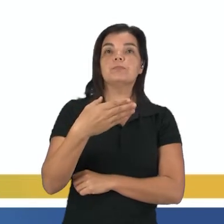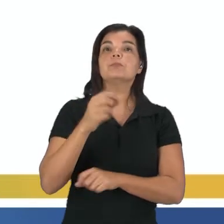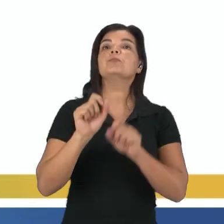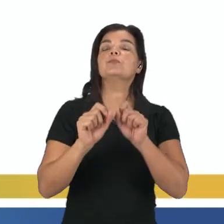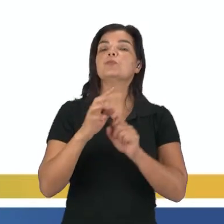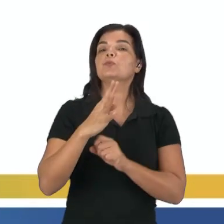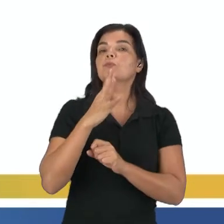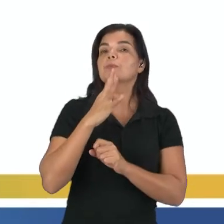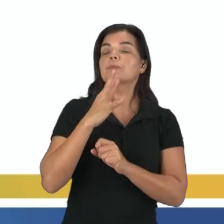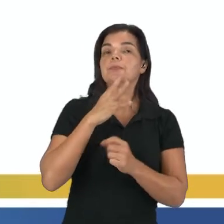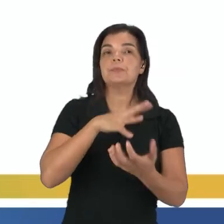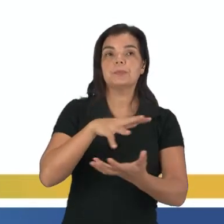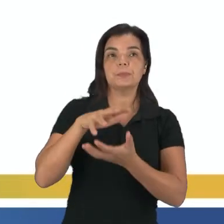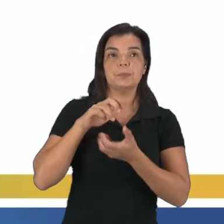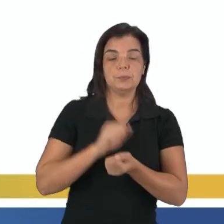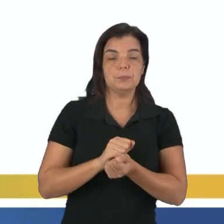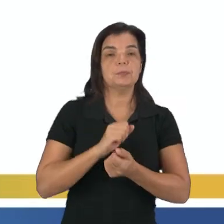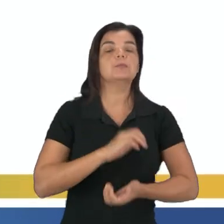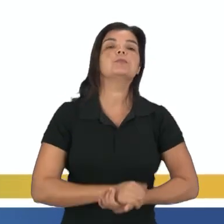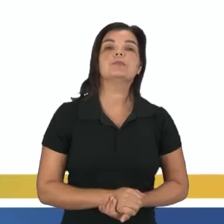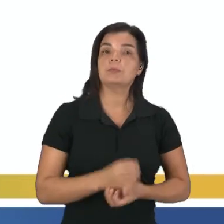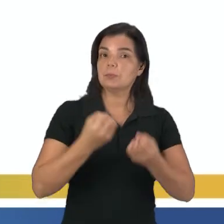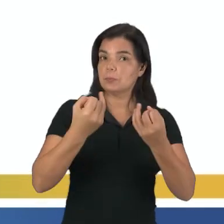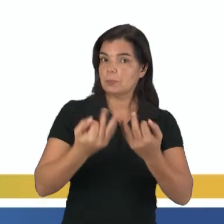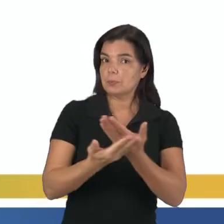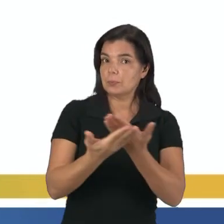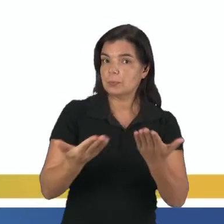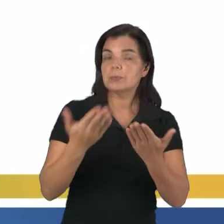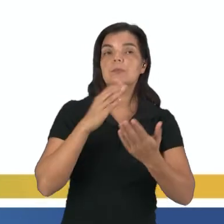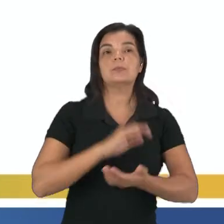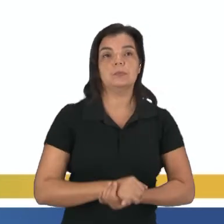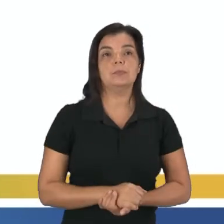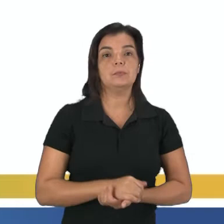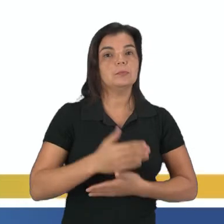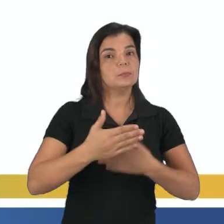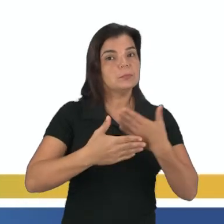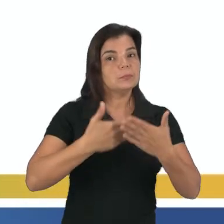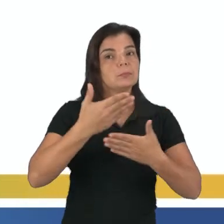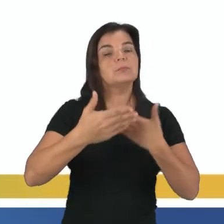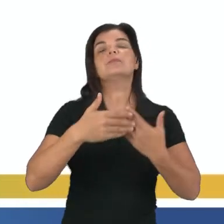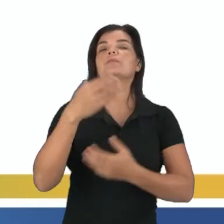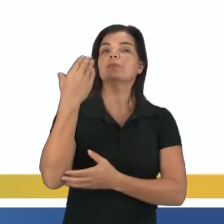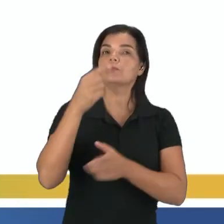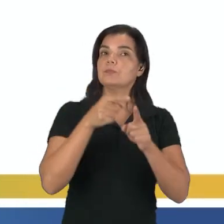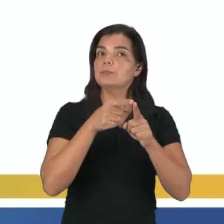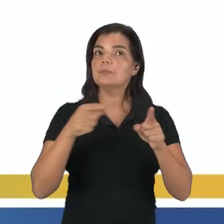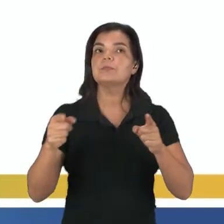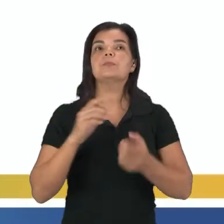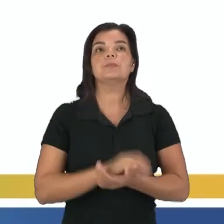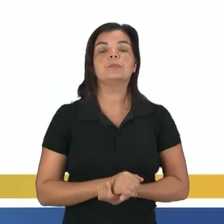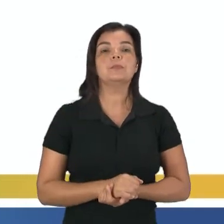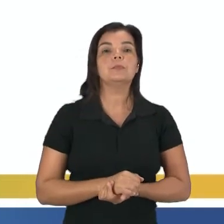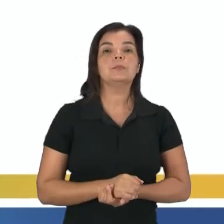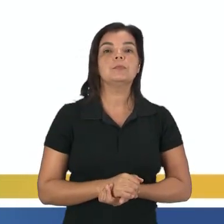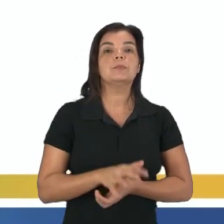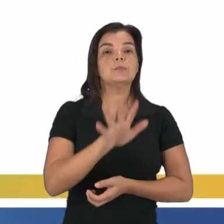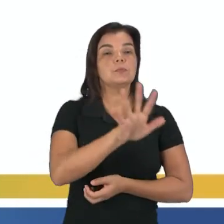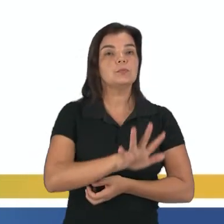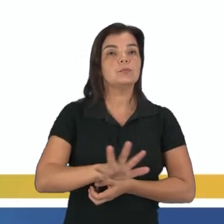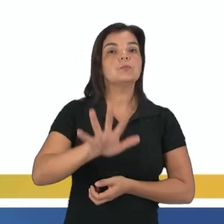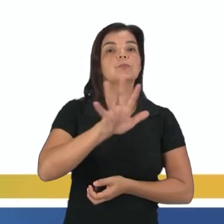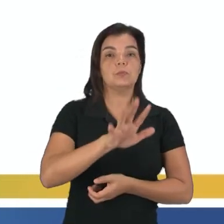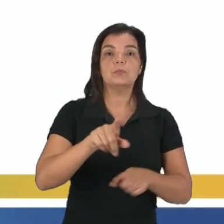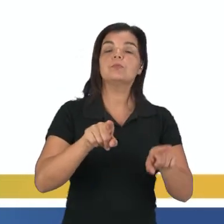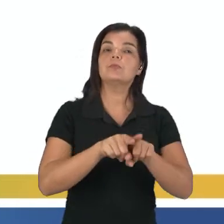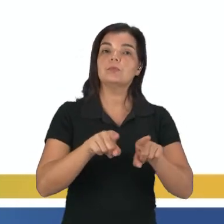tona questões sobre o conhecimento do mundo. Como eu falei para vocês, esse avanço da ciência nesse período, certo? Por exemplo,